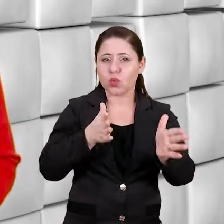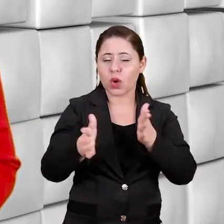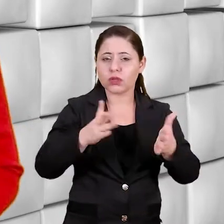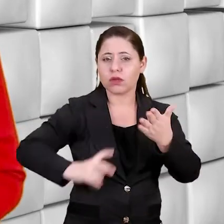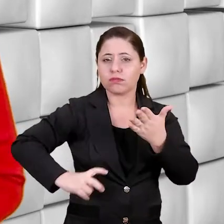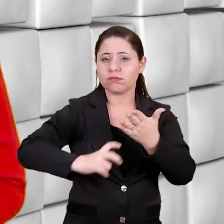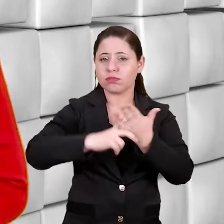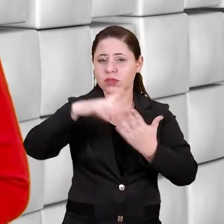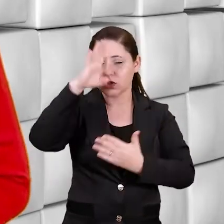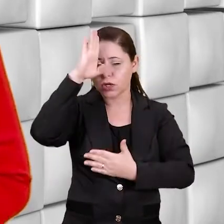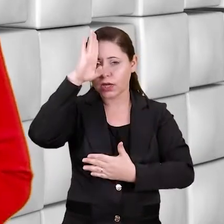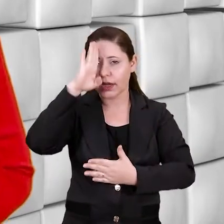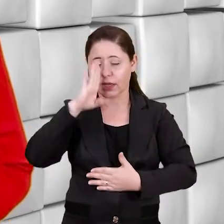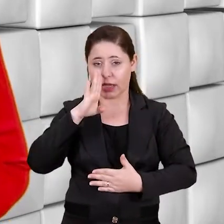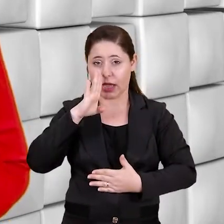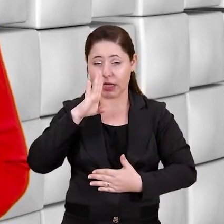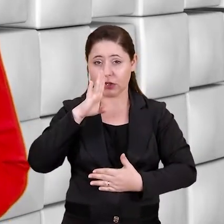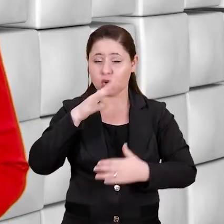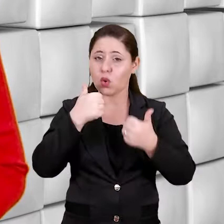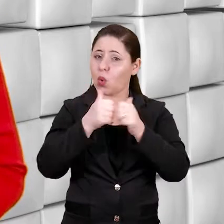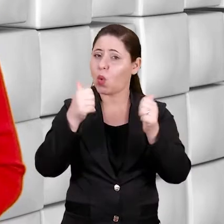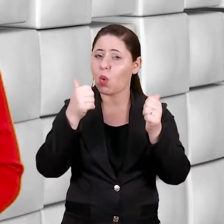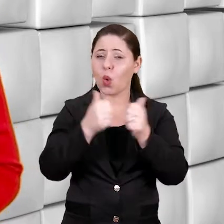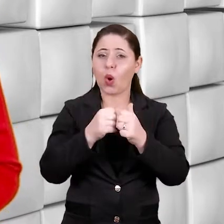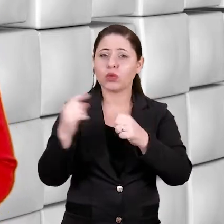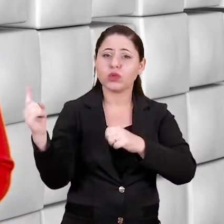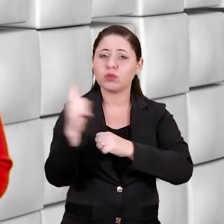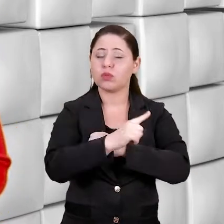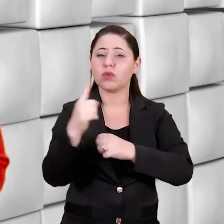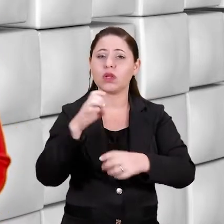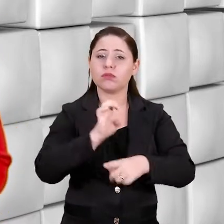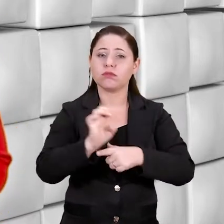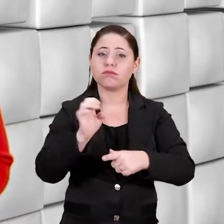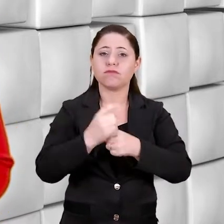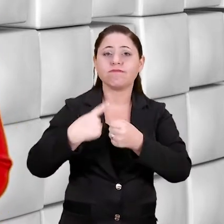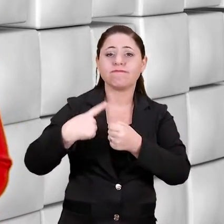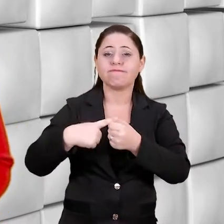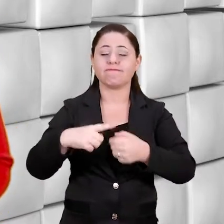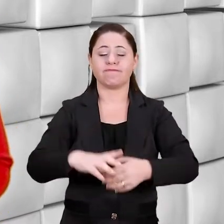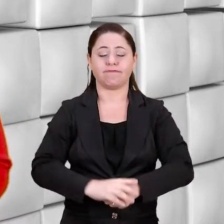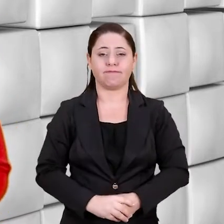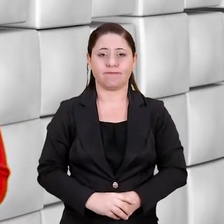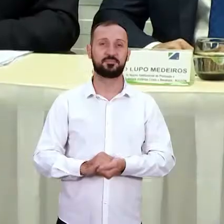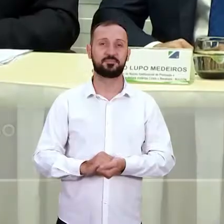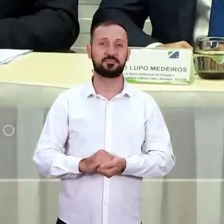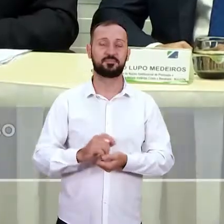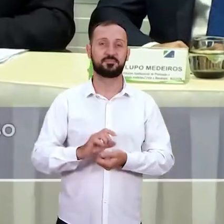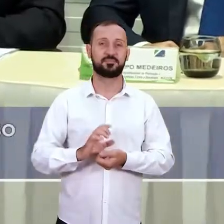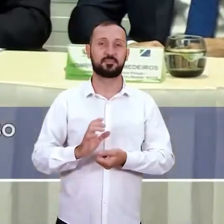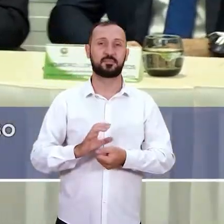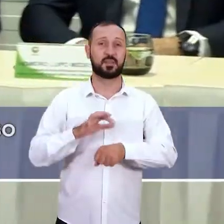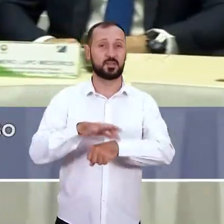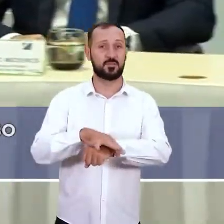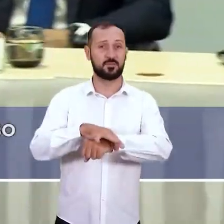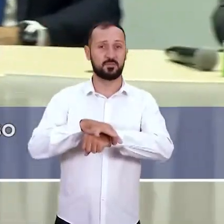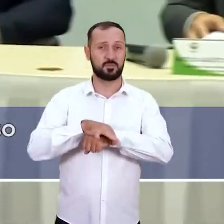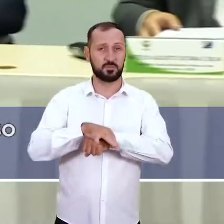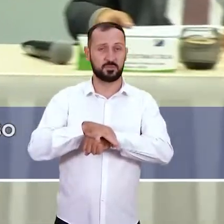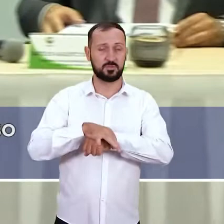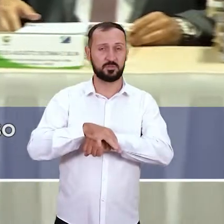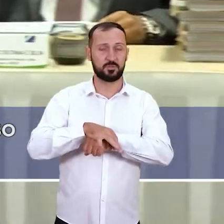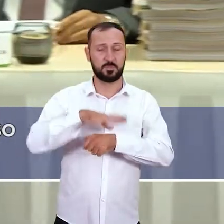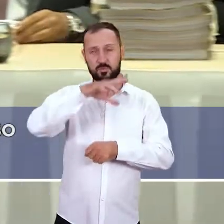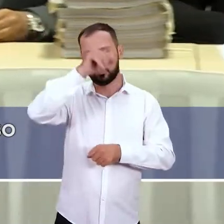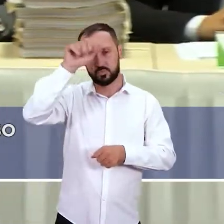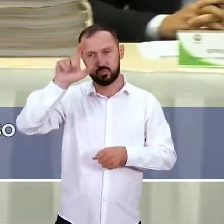no acesso a passagens gratuitas em ônibus de linhas intermunicipais. A